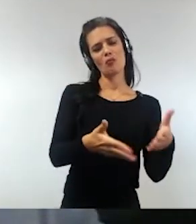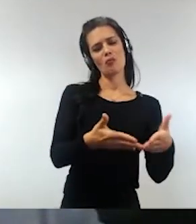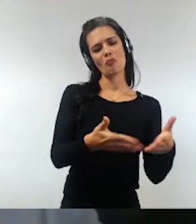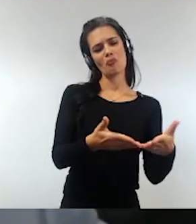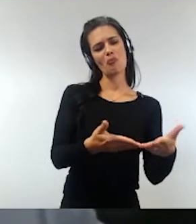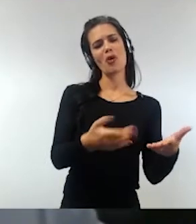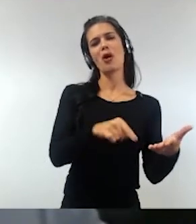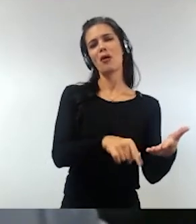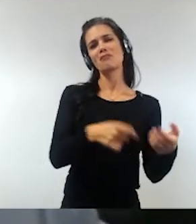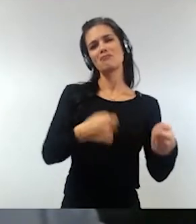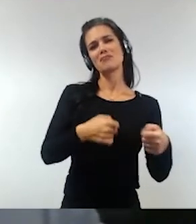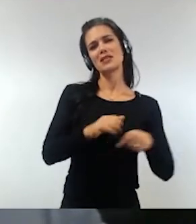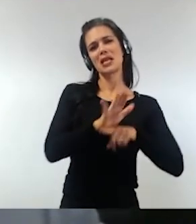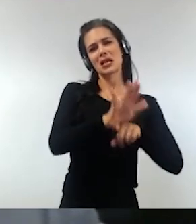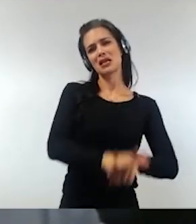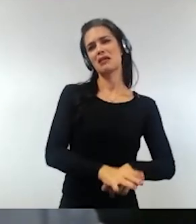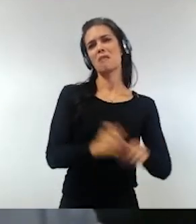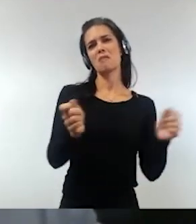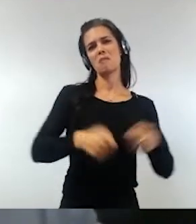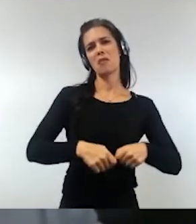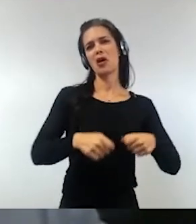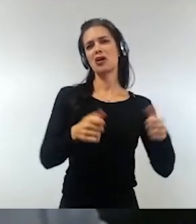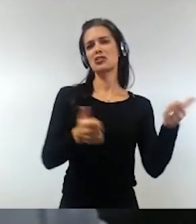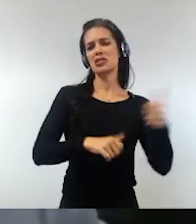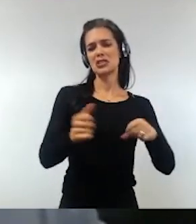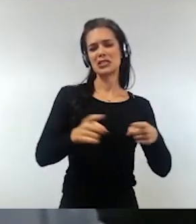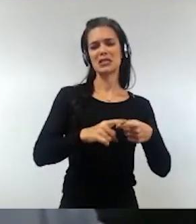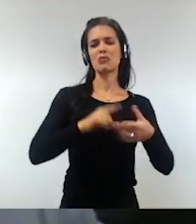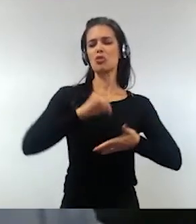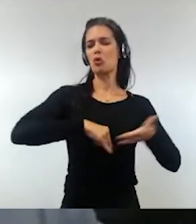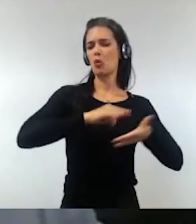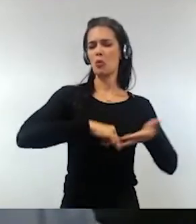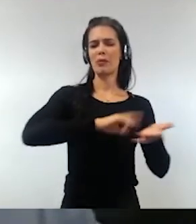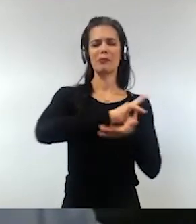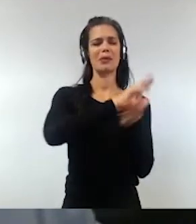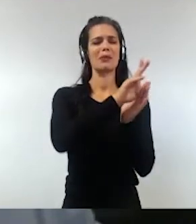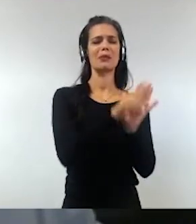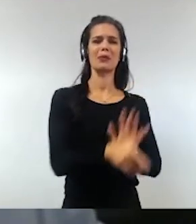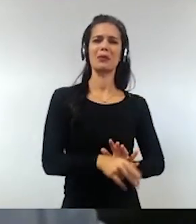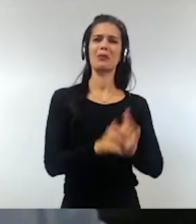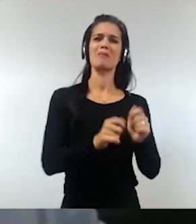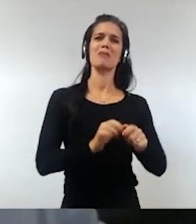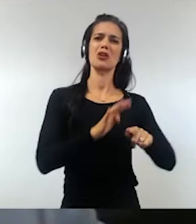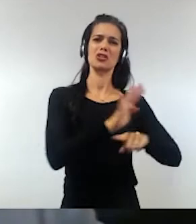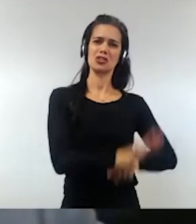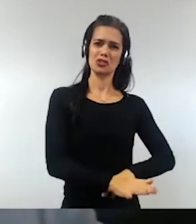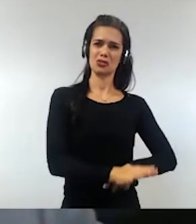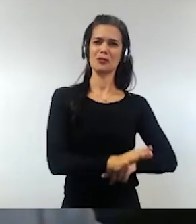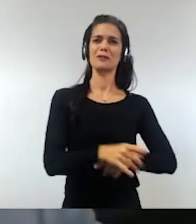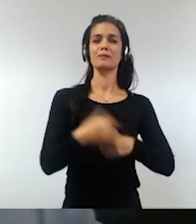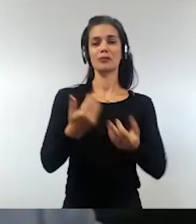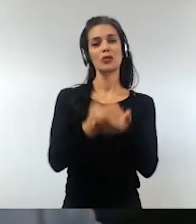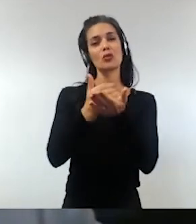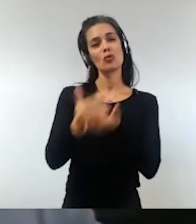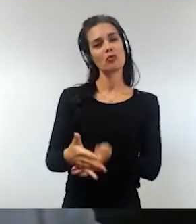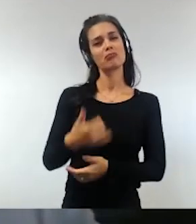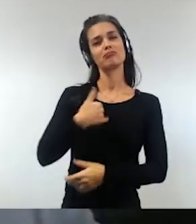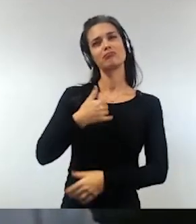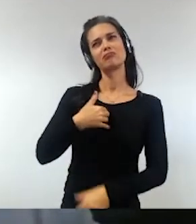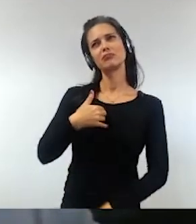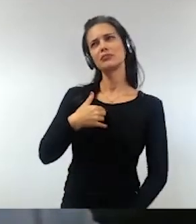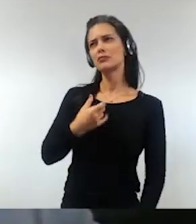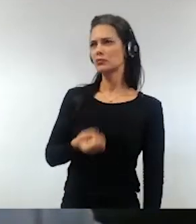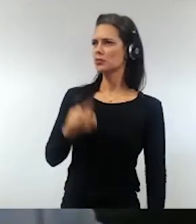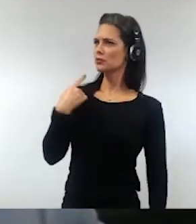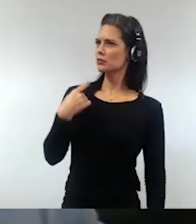nas mínimas coisas, seja exame, documentos e tantos outros serviços que são fornecidos. Eu, inclusive, no começo, eu até estranhava que a